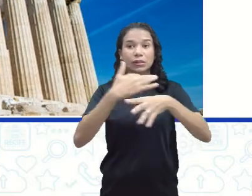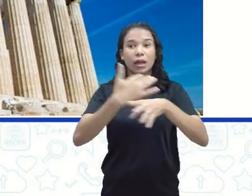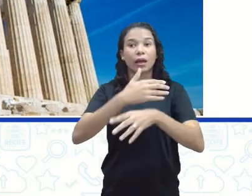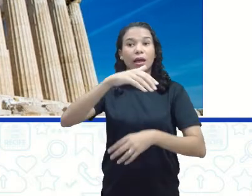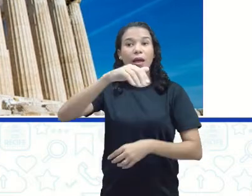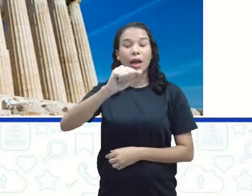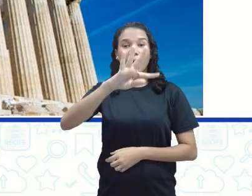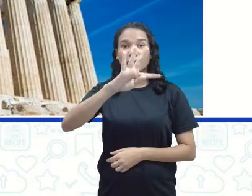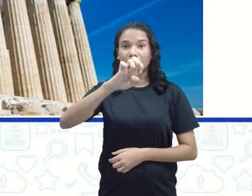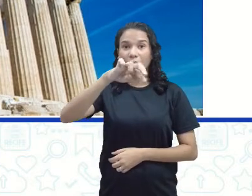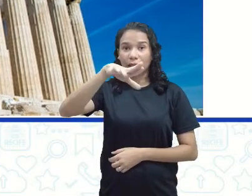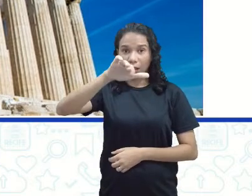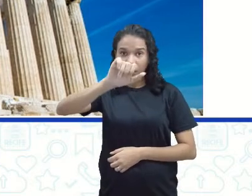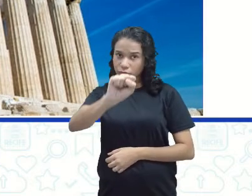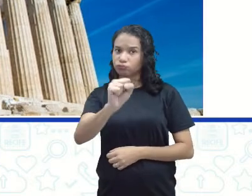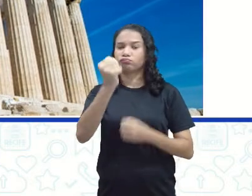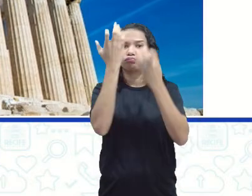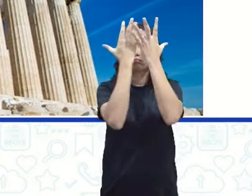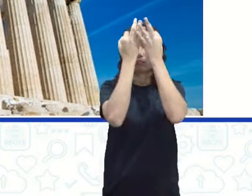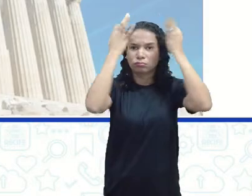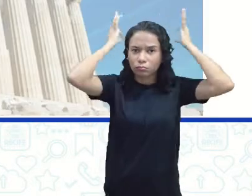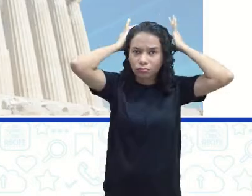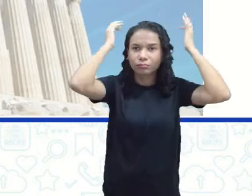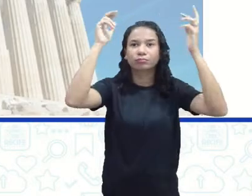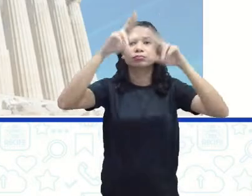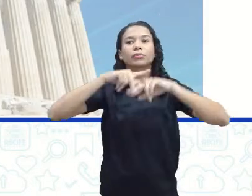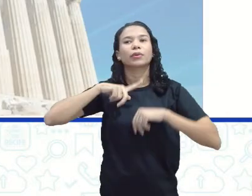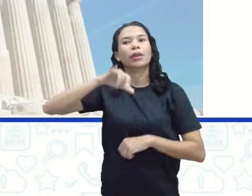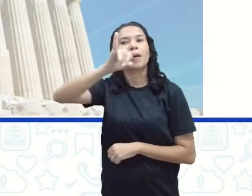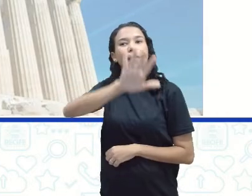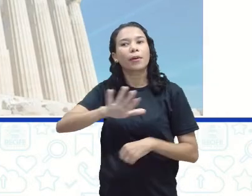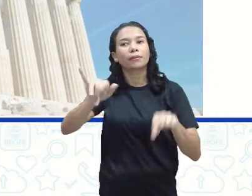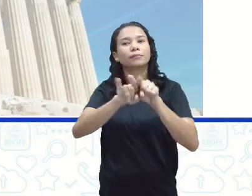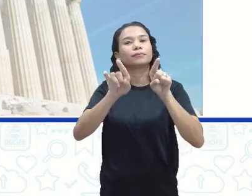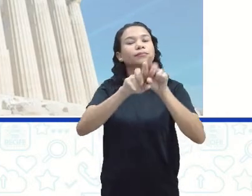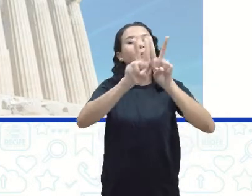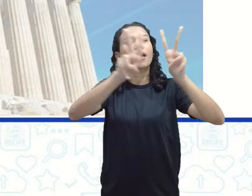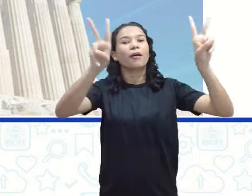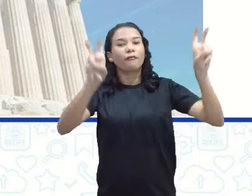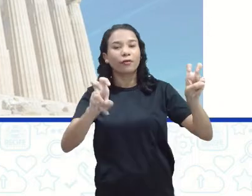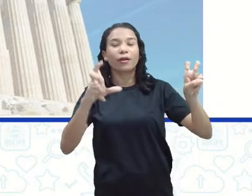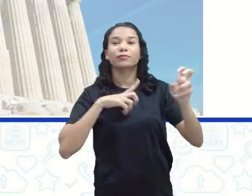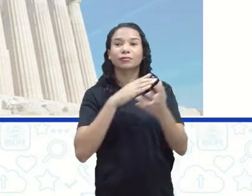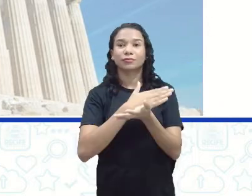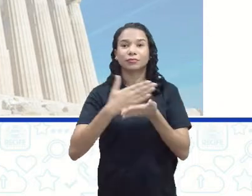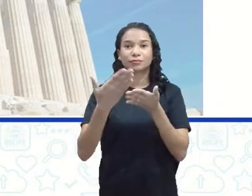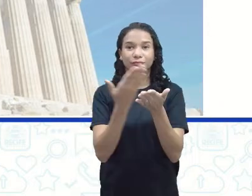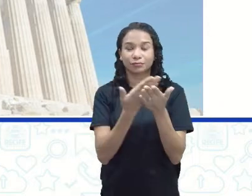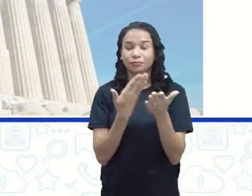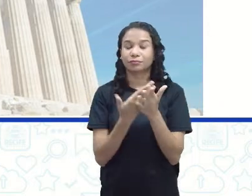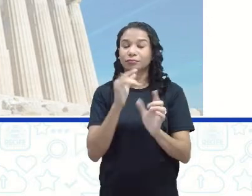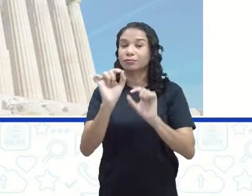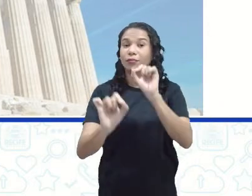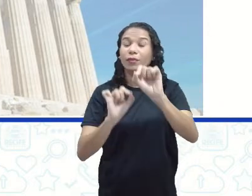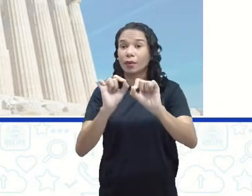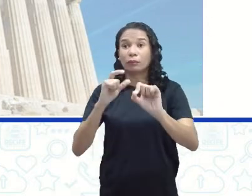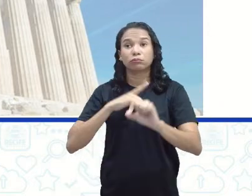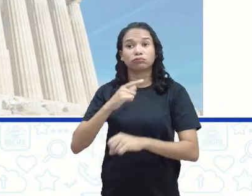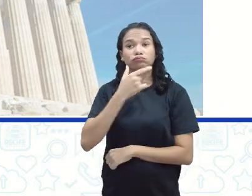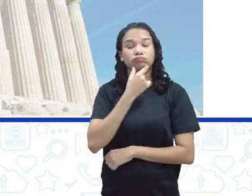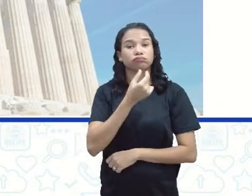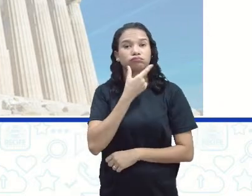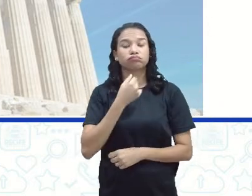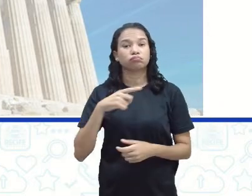da Grécia. Então, é com essa imagem aí, com a frase que a gente começa essa aula de hoje. Essa frase é de um grego,